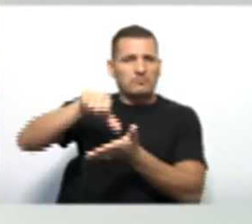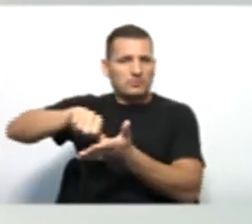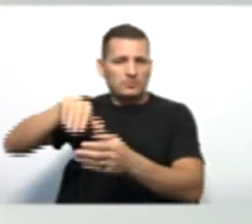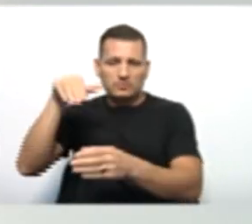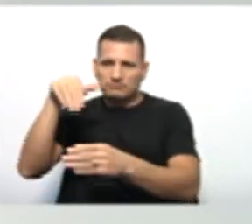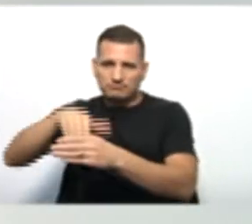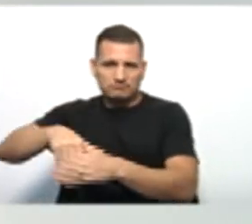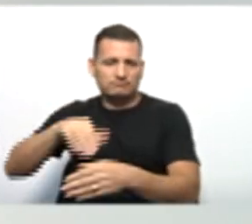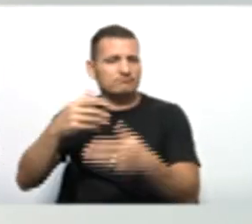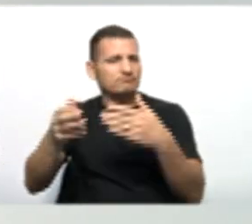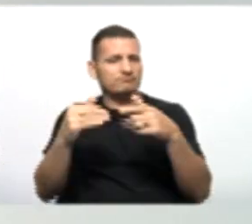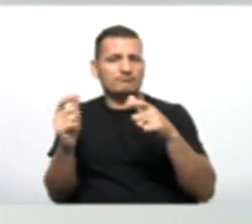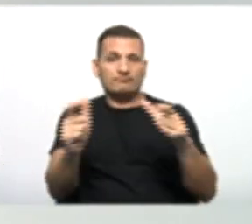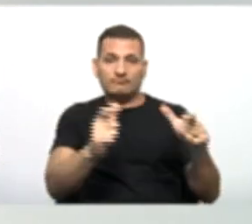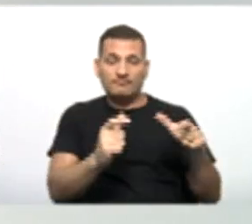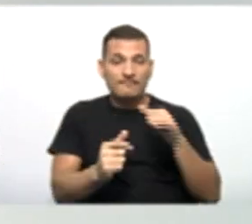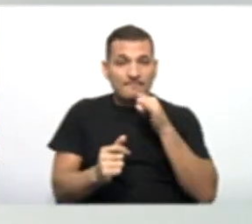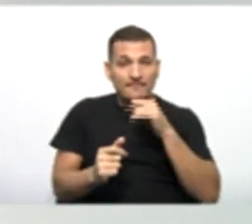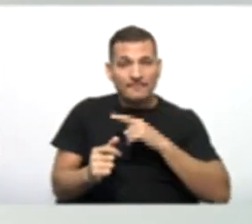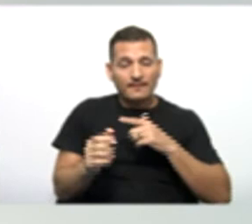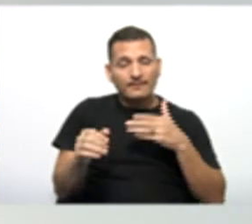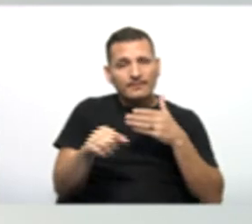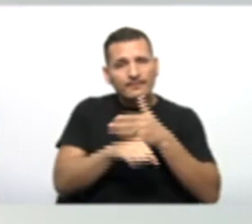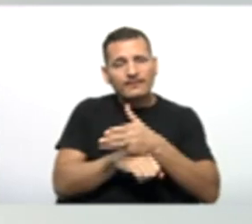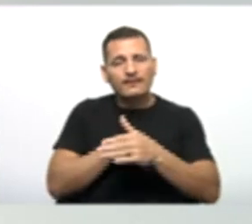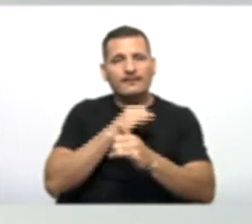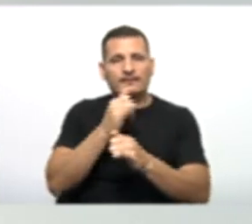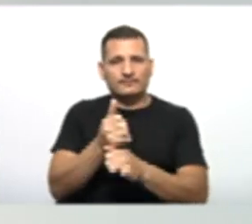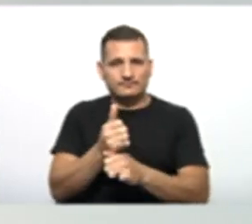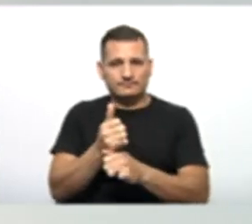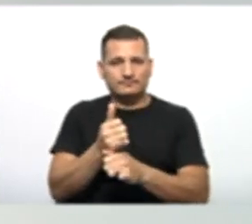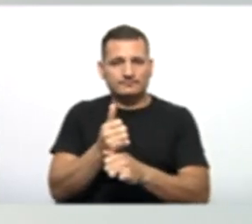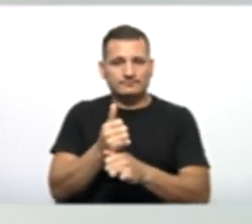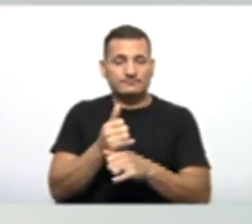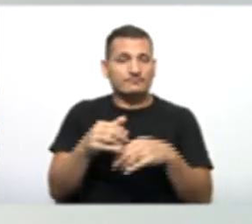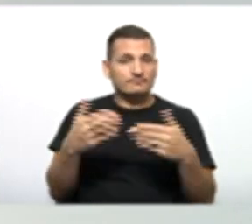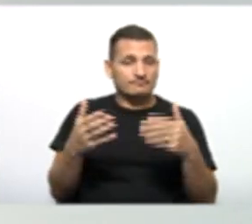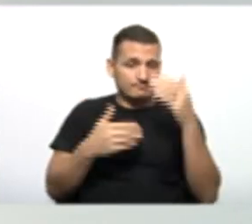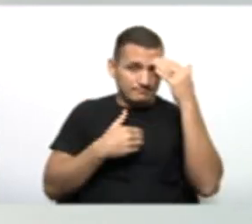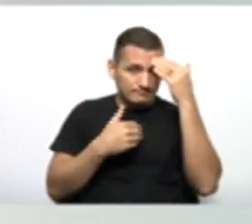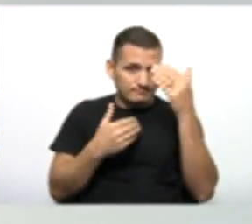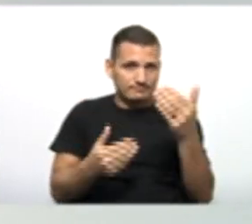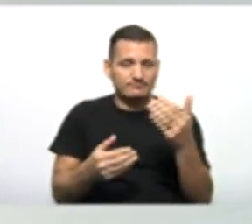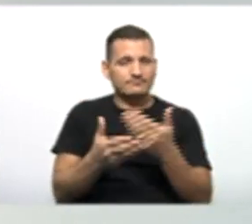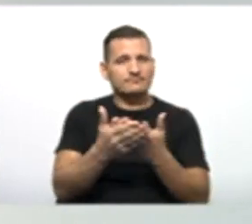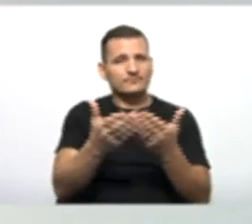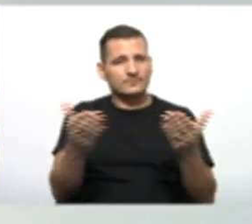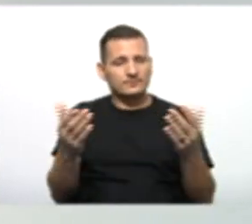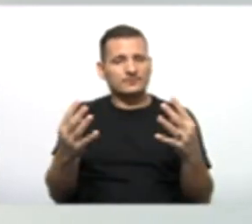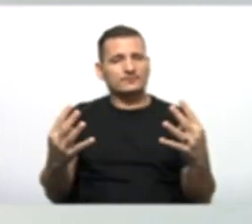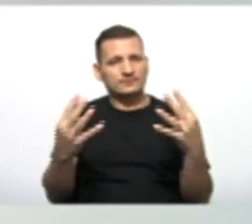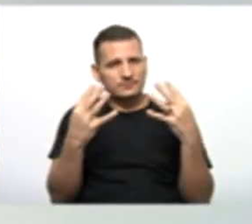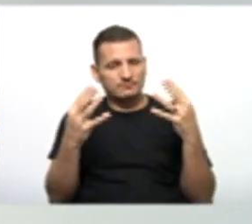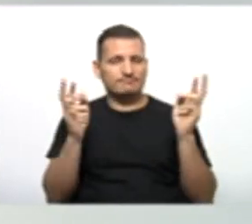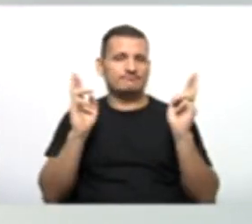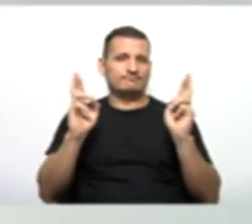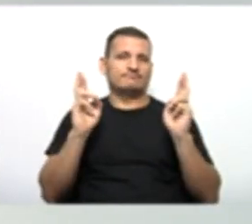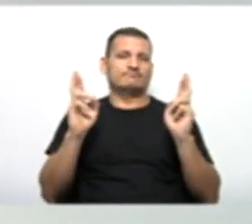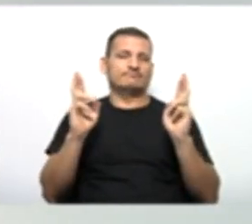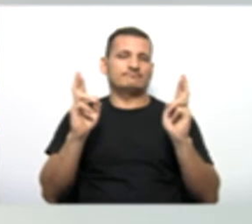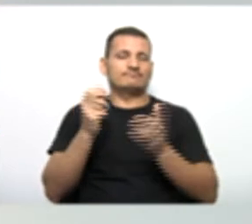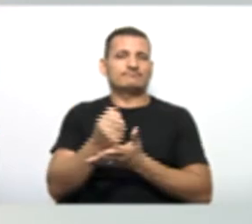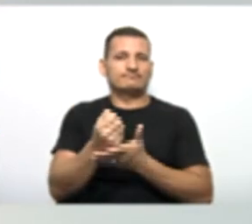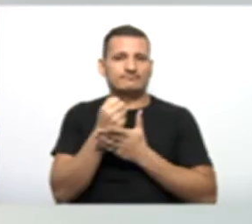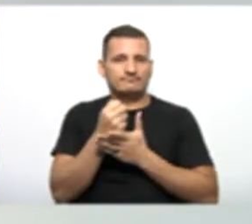qualquer local que você tenha acesso à internet. Então, agradeço a vocês pela atenção e espero contar com o